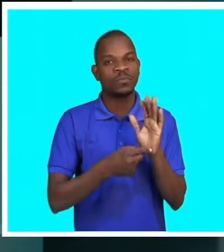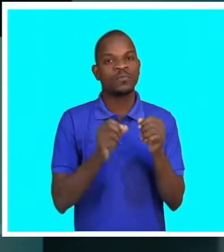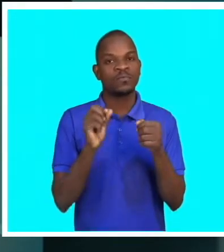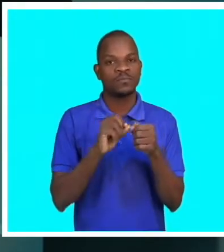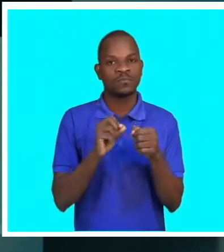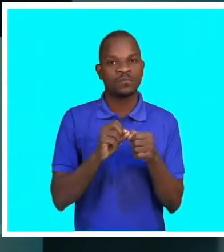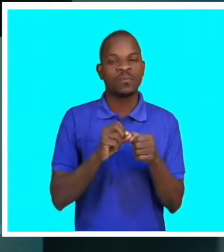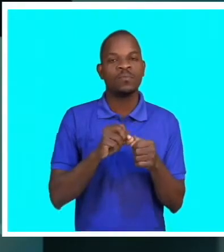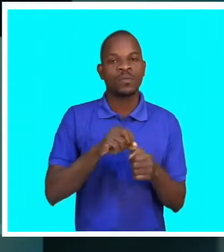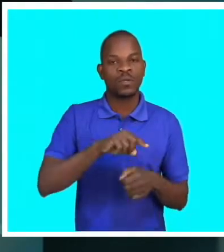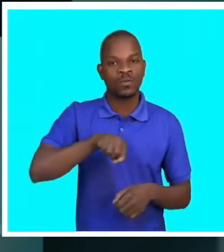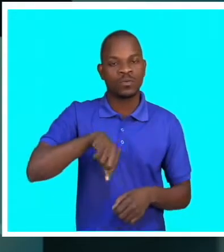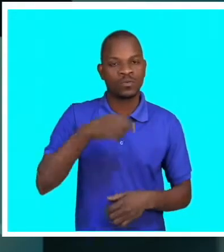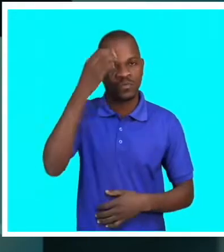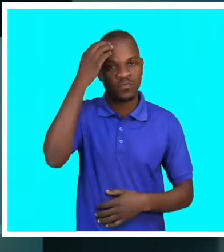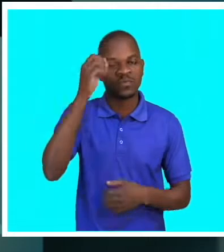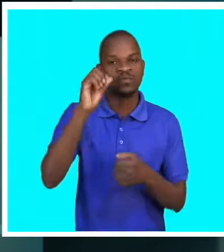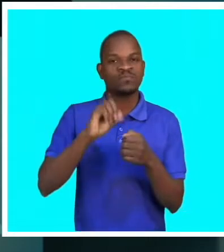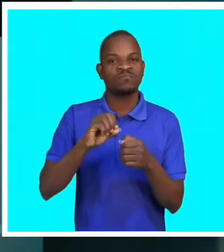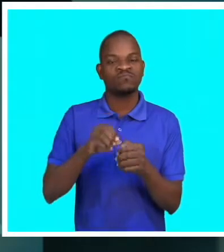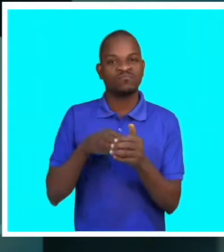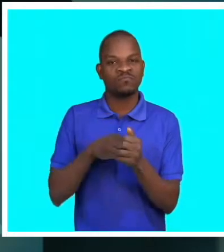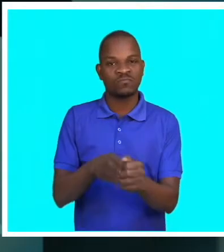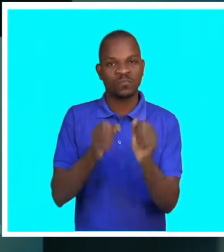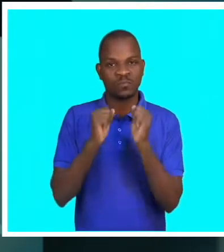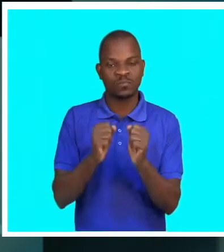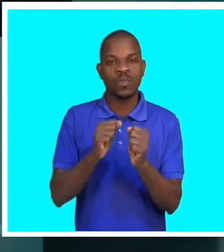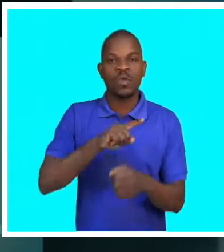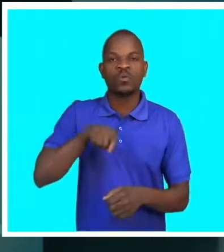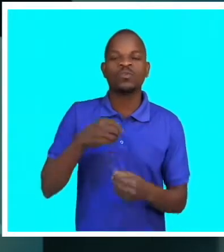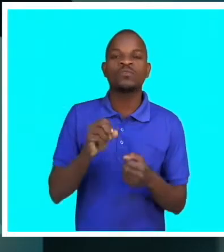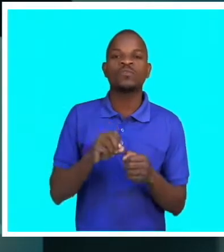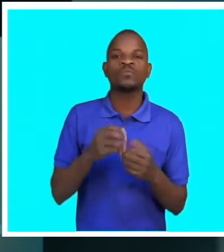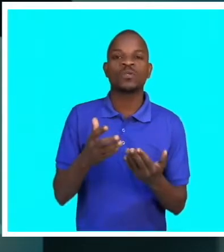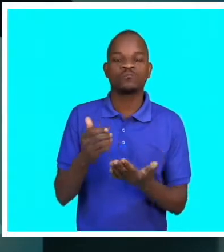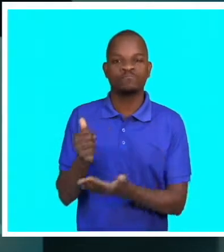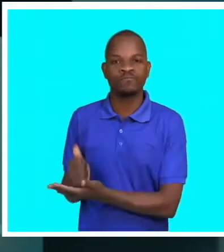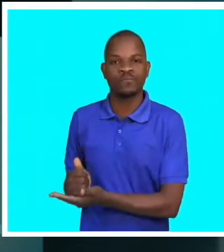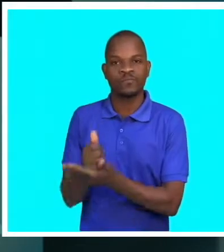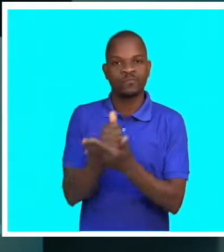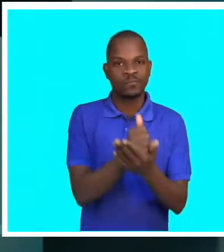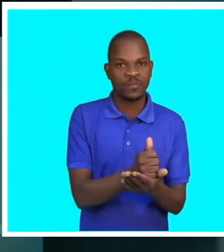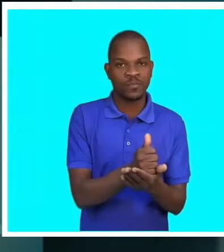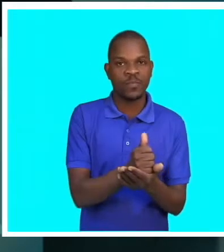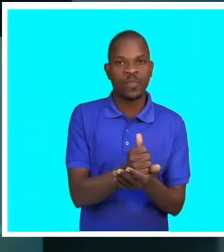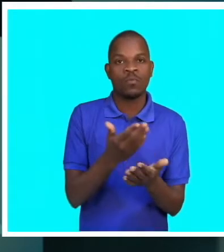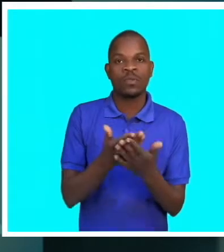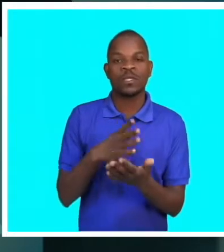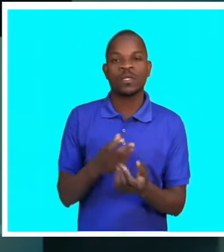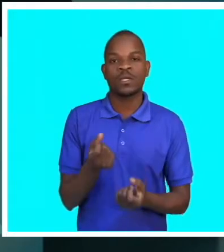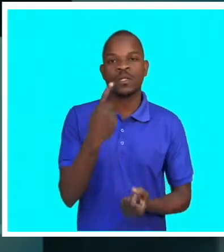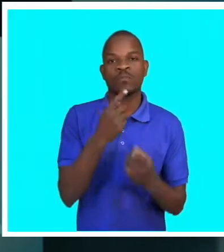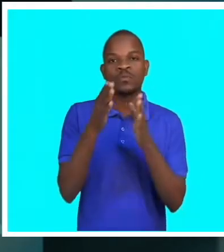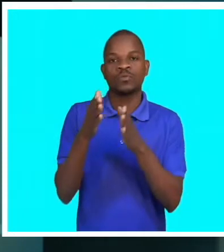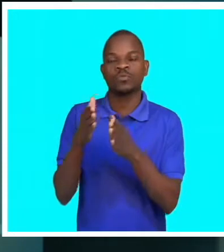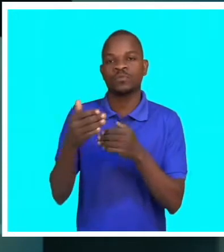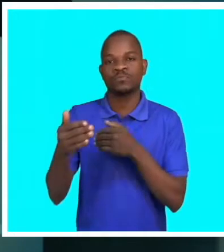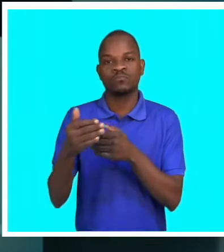que o nosso governo tem que fazer. Então, não somos a ponte entre as pessoas que não podem estar próximos do governo,